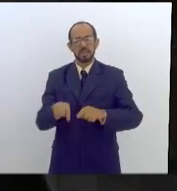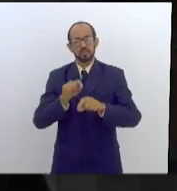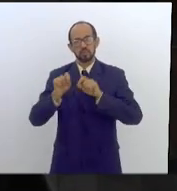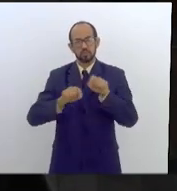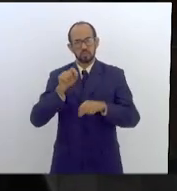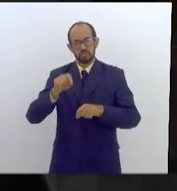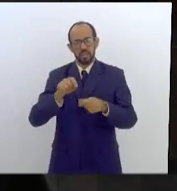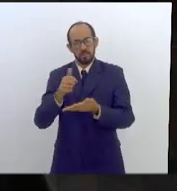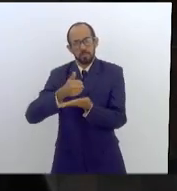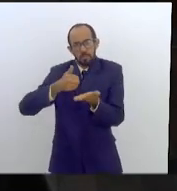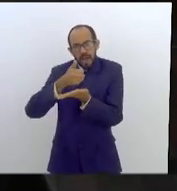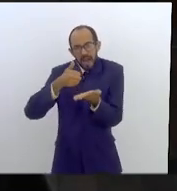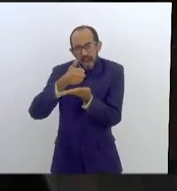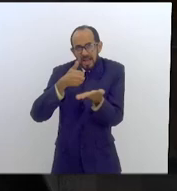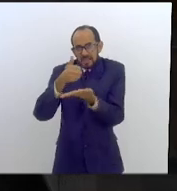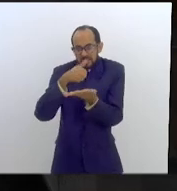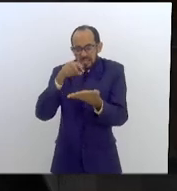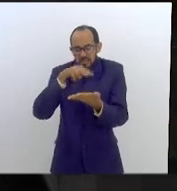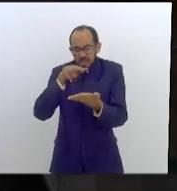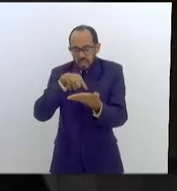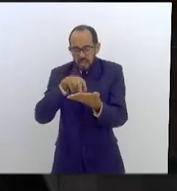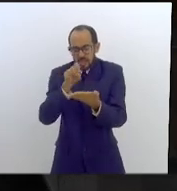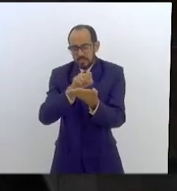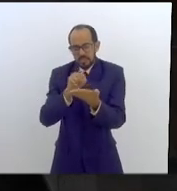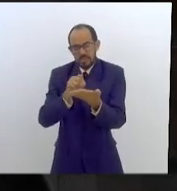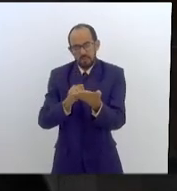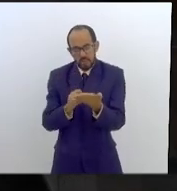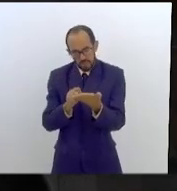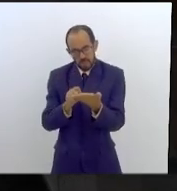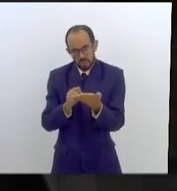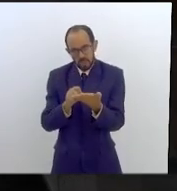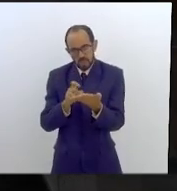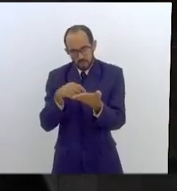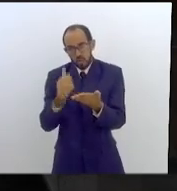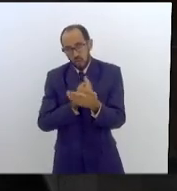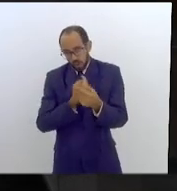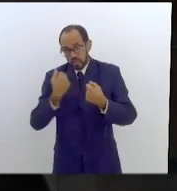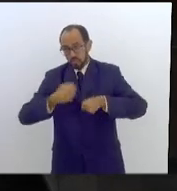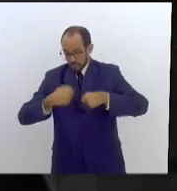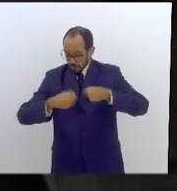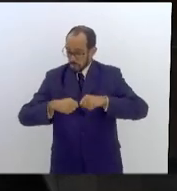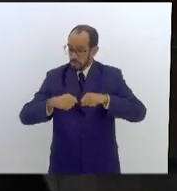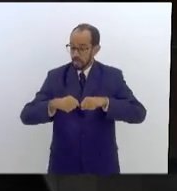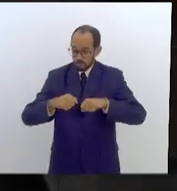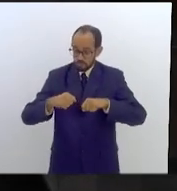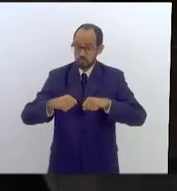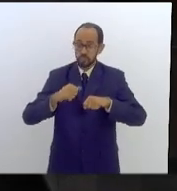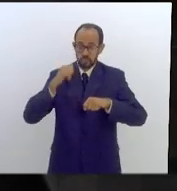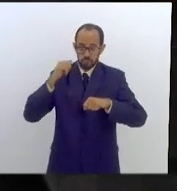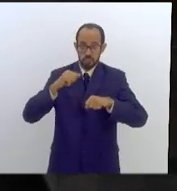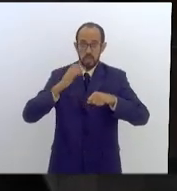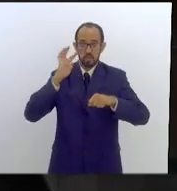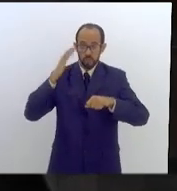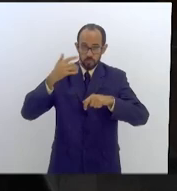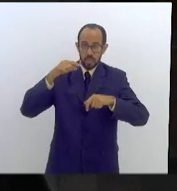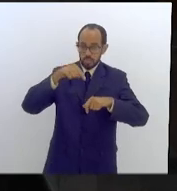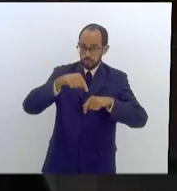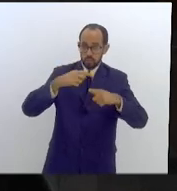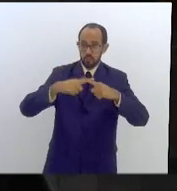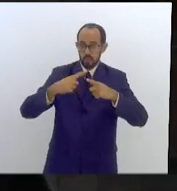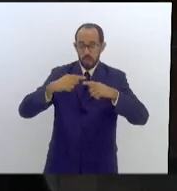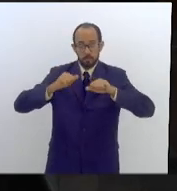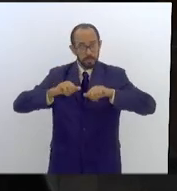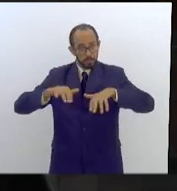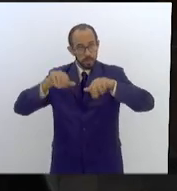rudimentares de apropriação da leitura da escrita então a gente precisa cuidar disso que a pandemia tornou ainda pior esse cenário